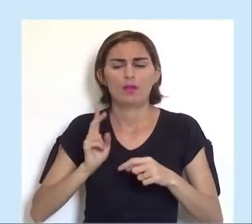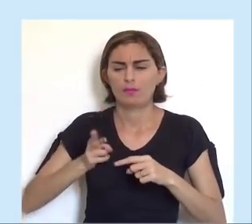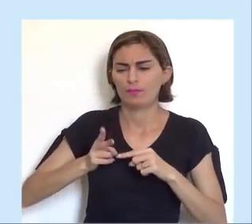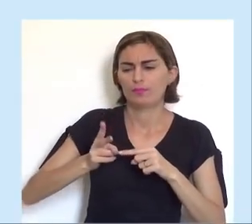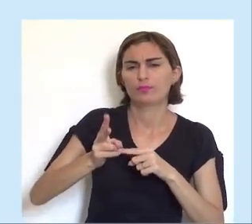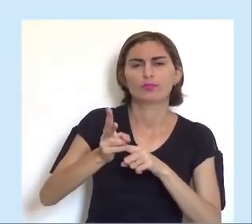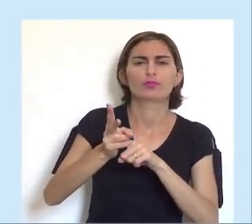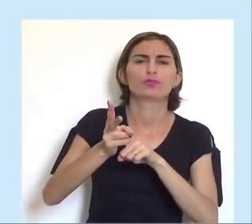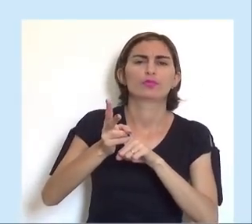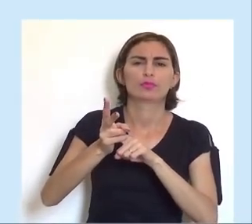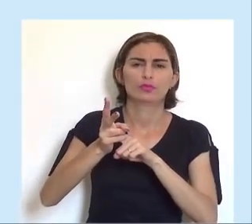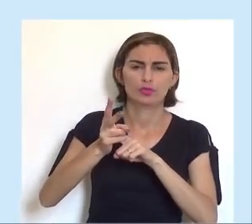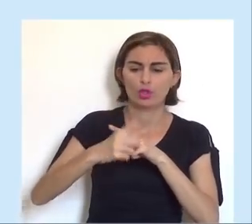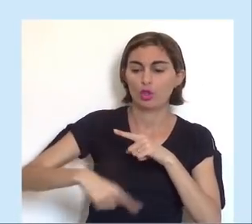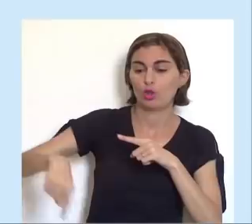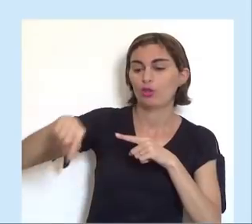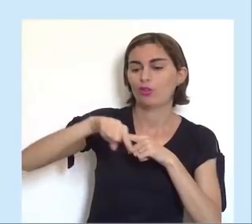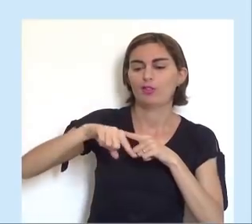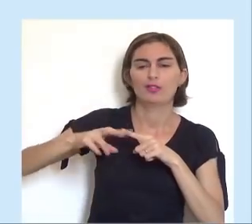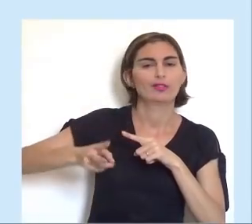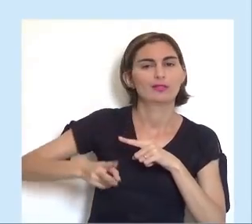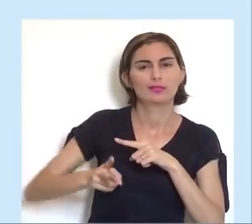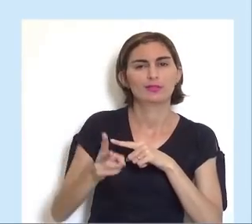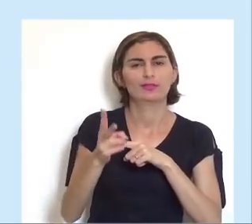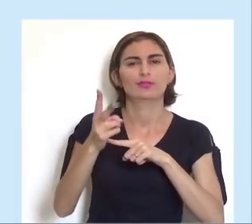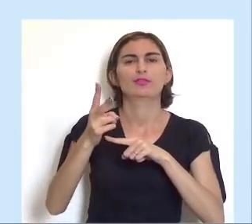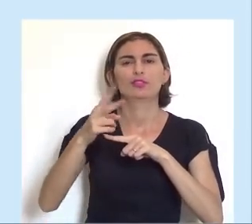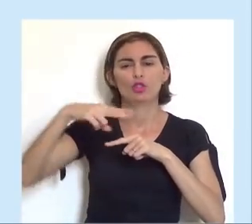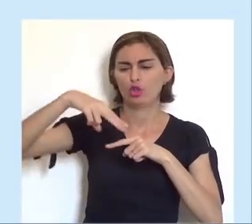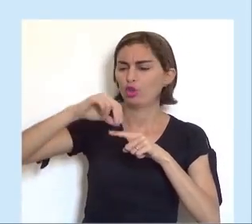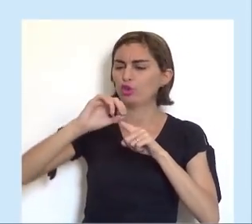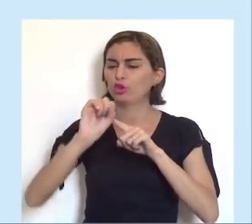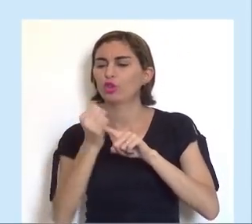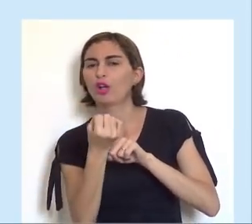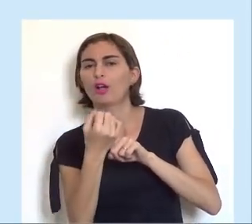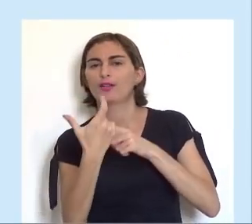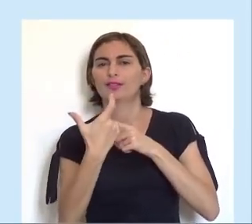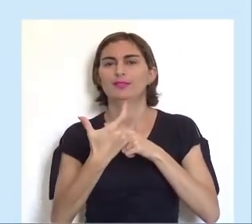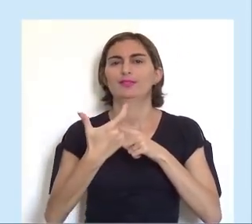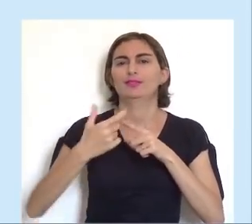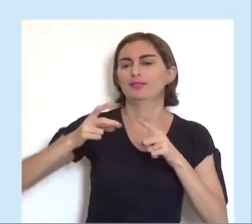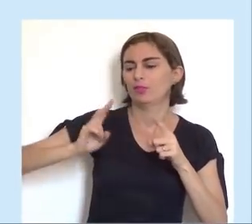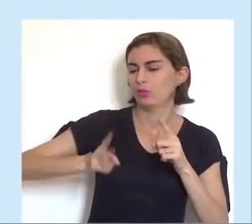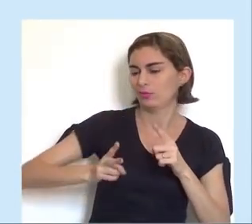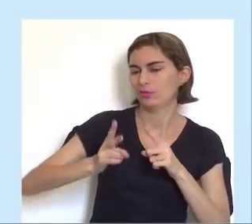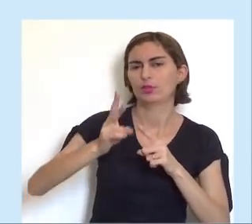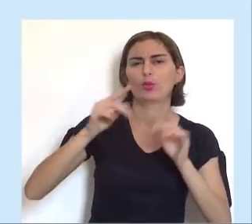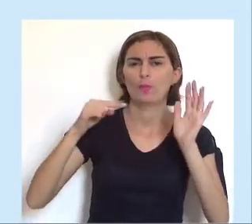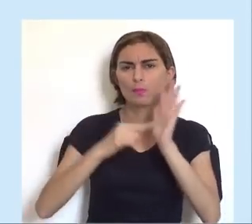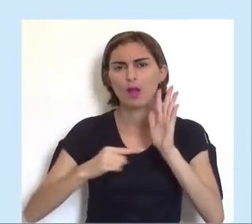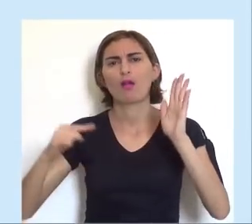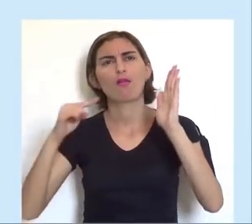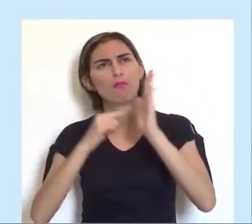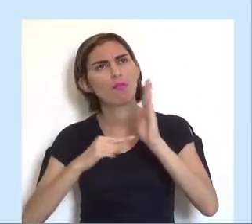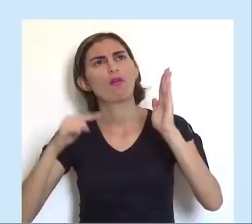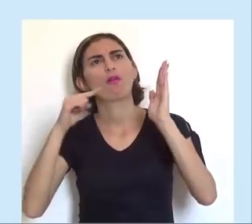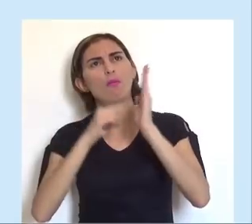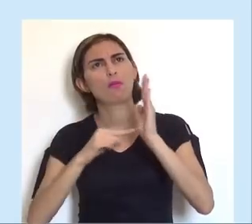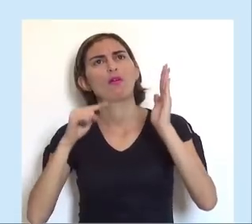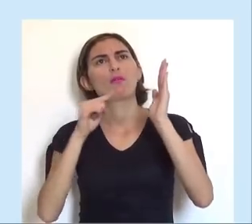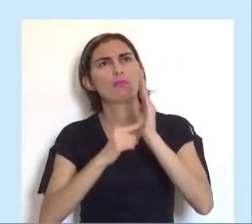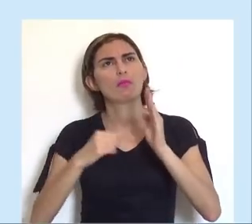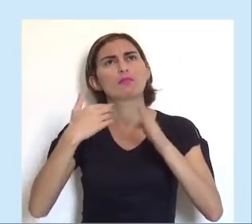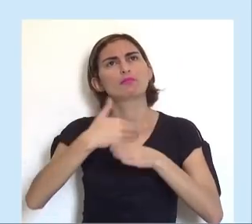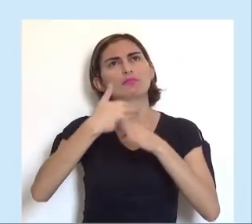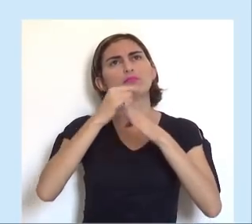continuamos, ou seja, nós continuamos, nós tivemos, continuamos a apertar